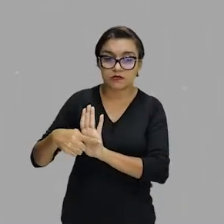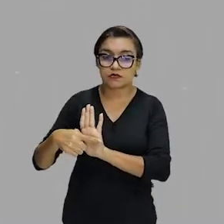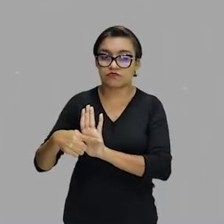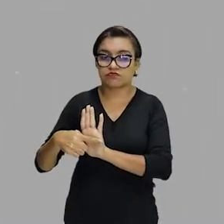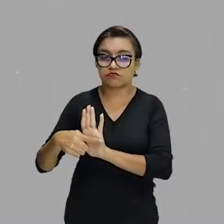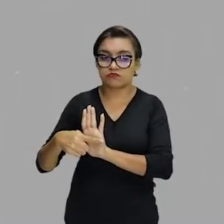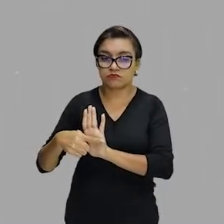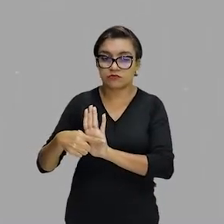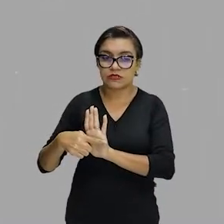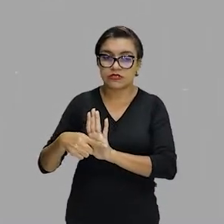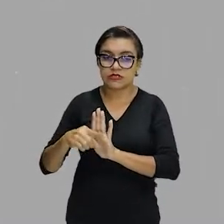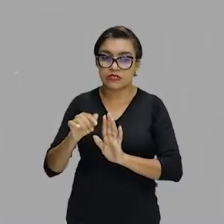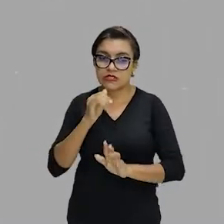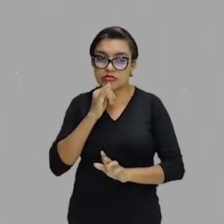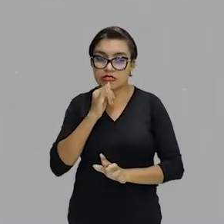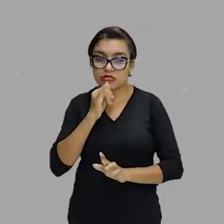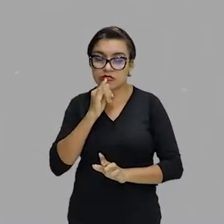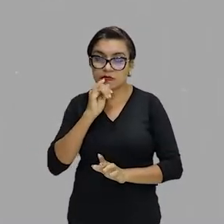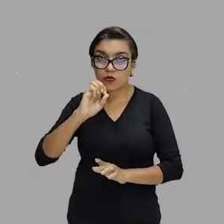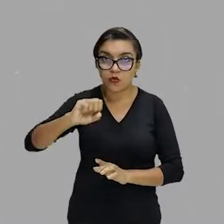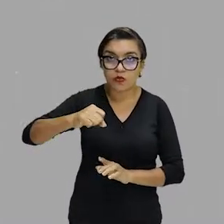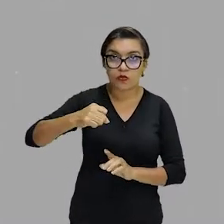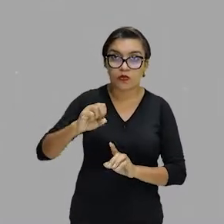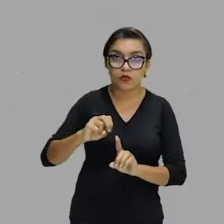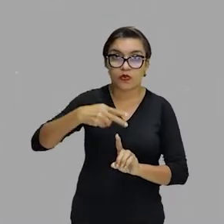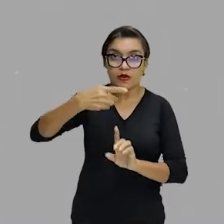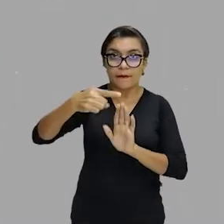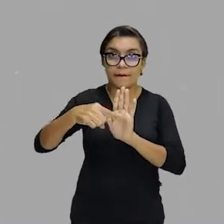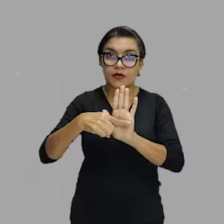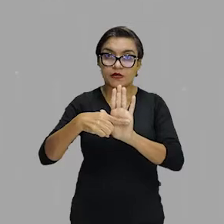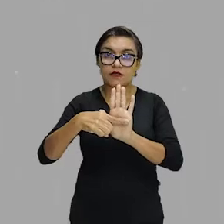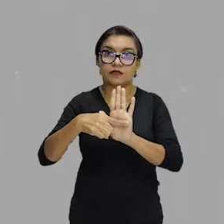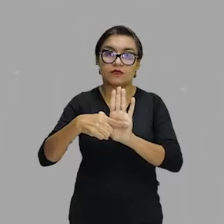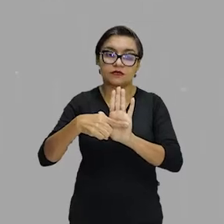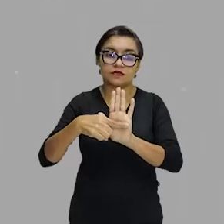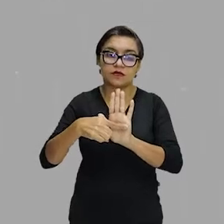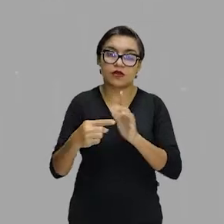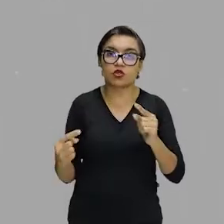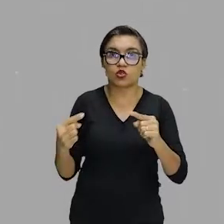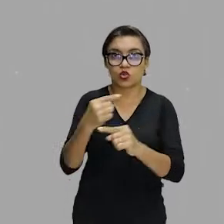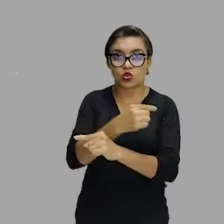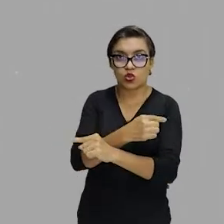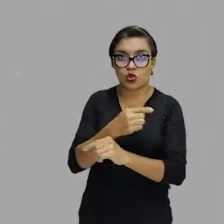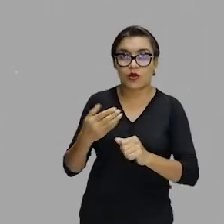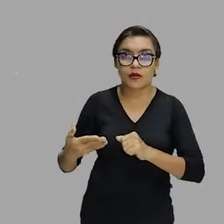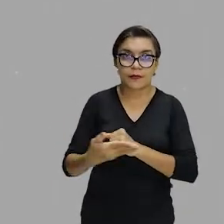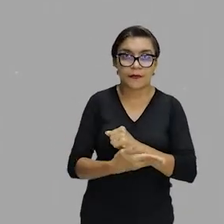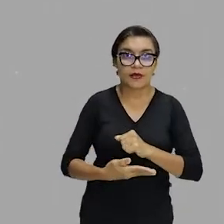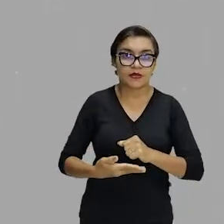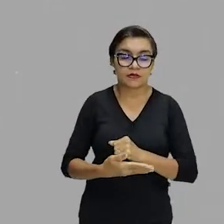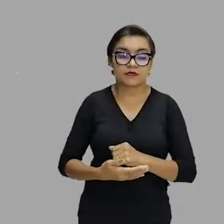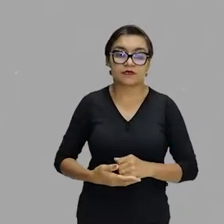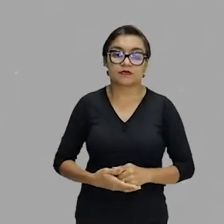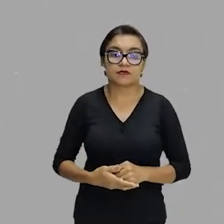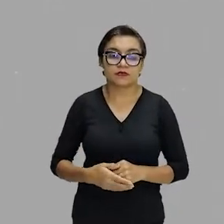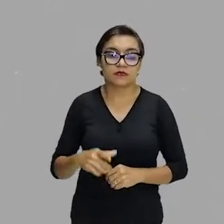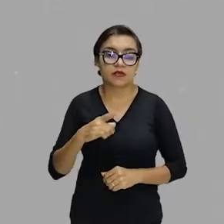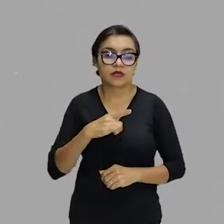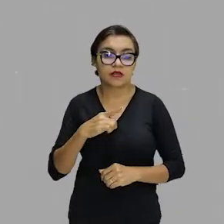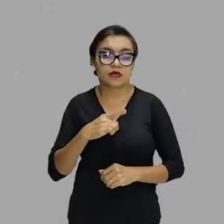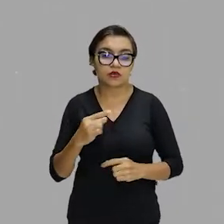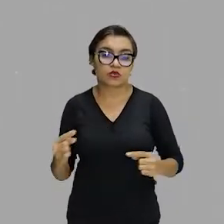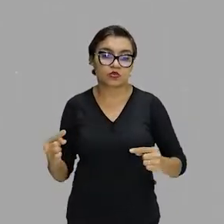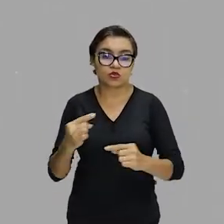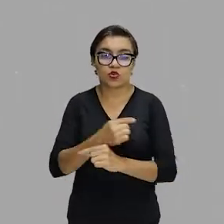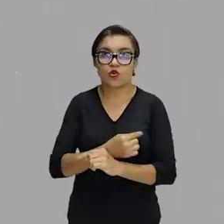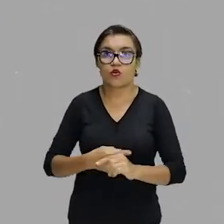do expoente, que é o nosso comando. Qual é o comando mesmo? Inverte a base. Para inverter a base, eu vou só tirar o